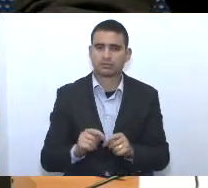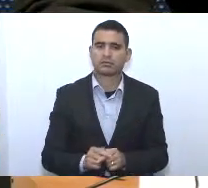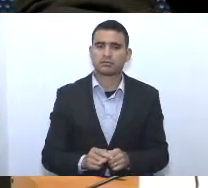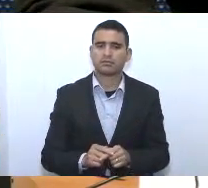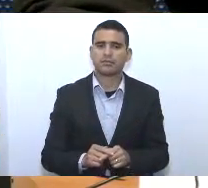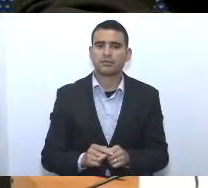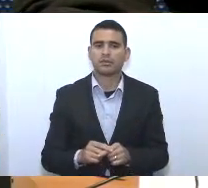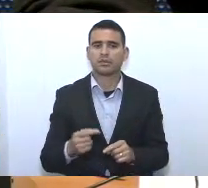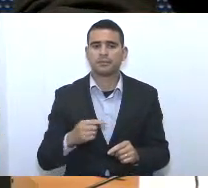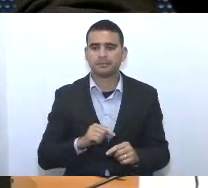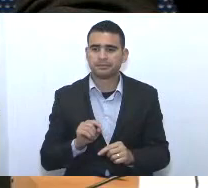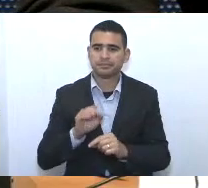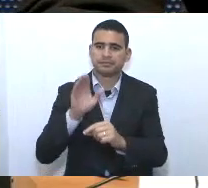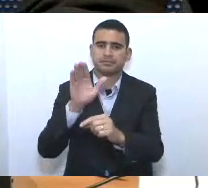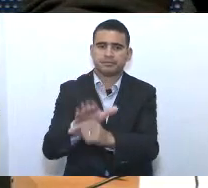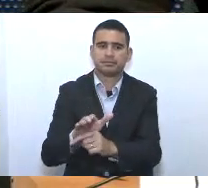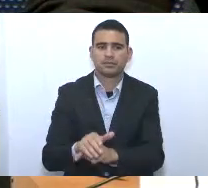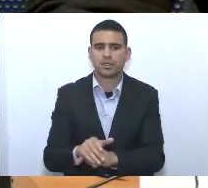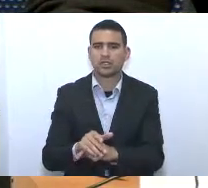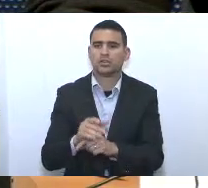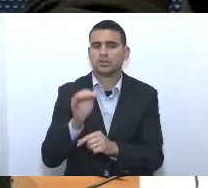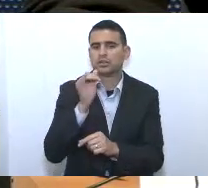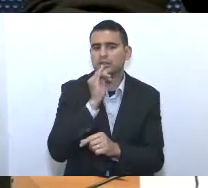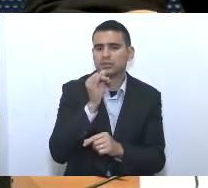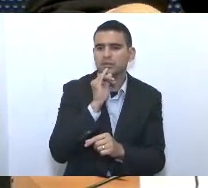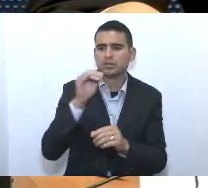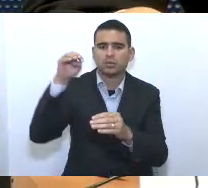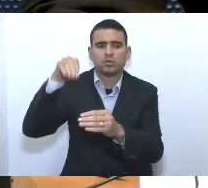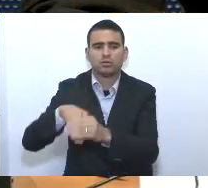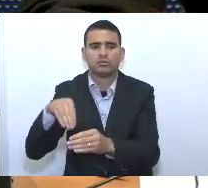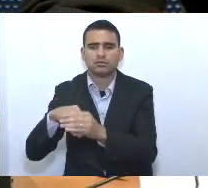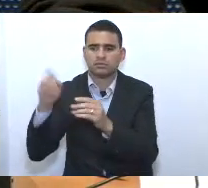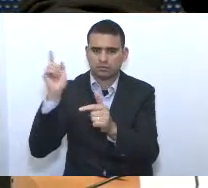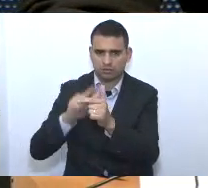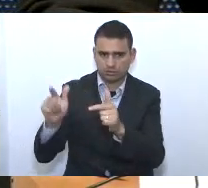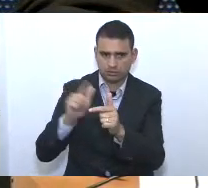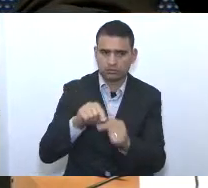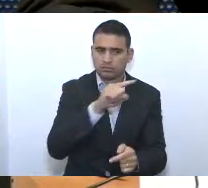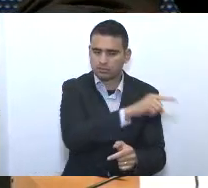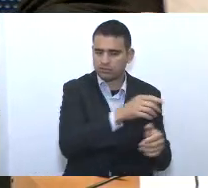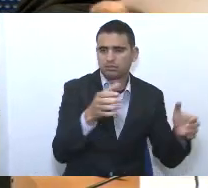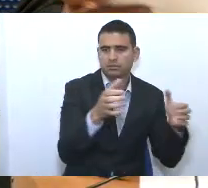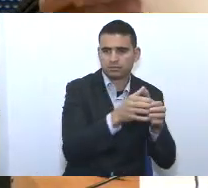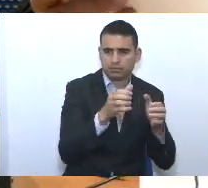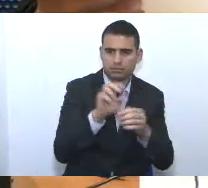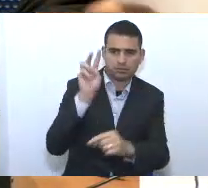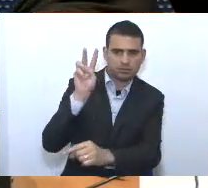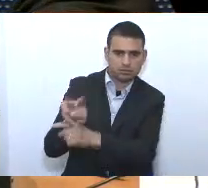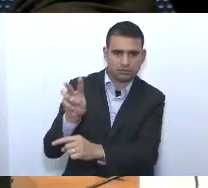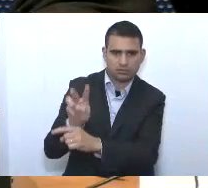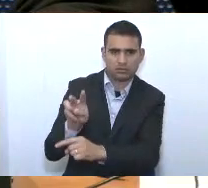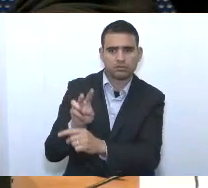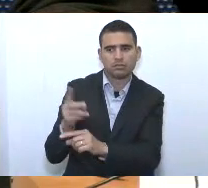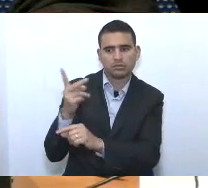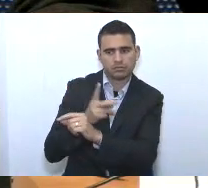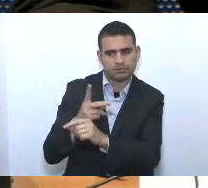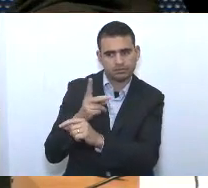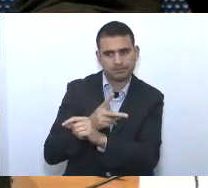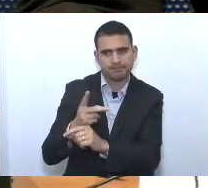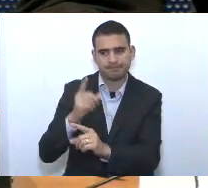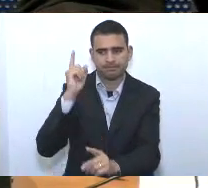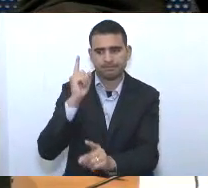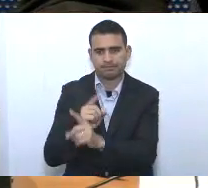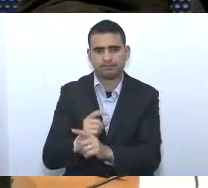em processos que envolvam a improbidade administrativa. Elabora termos de comparecimento e de acordo com empreendedores